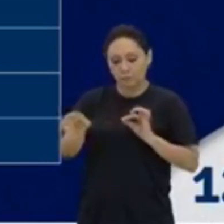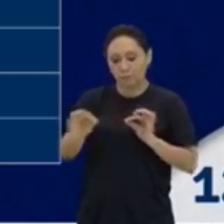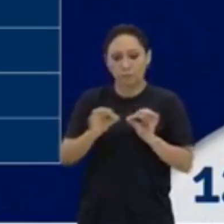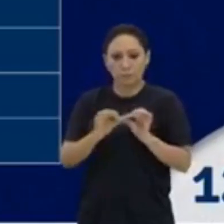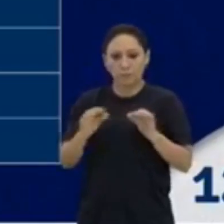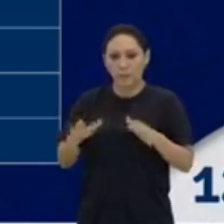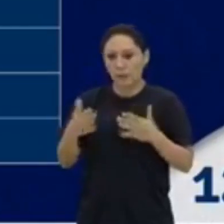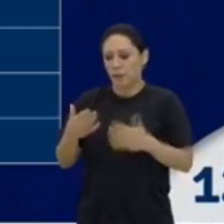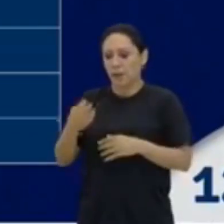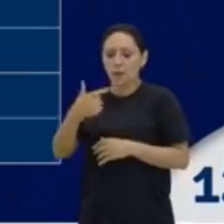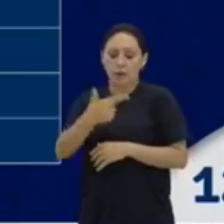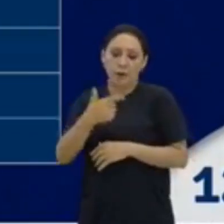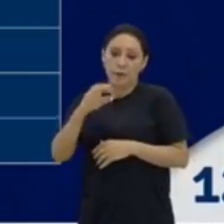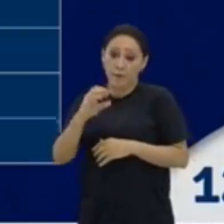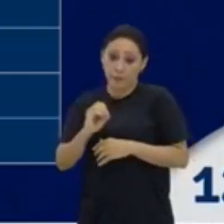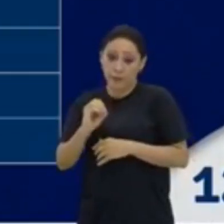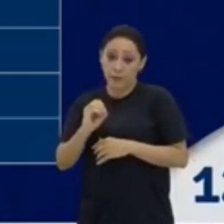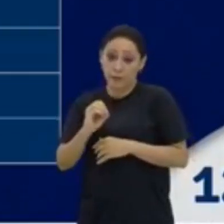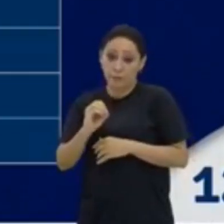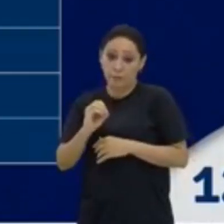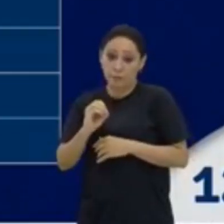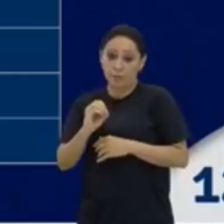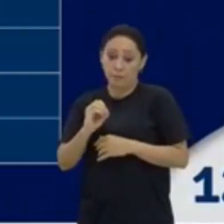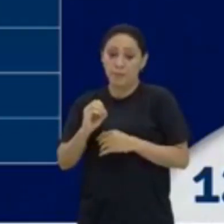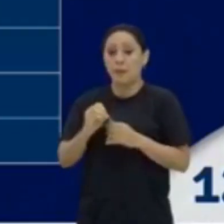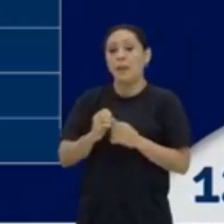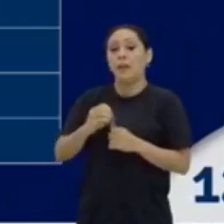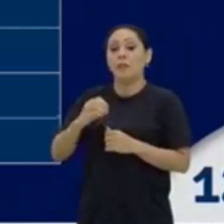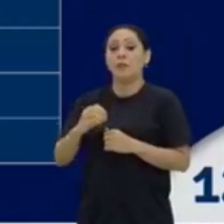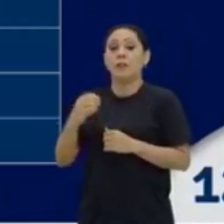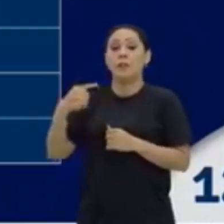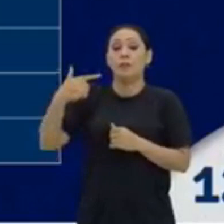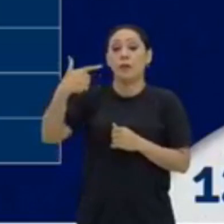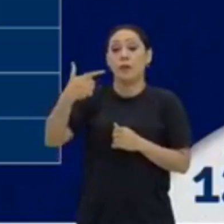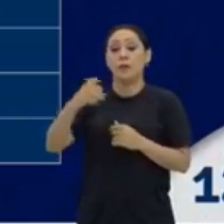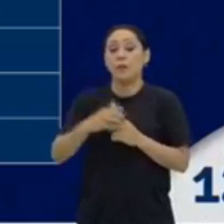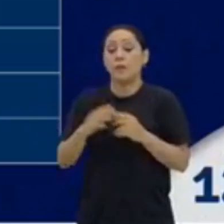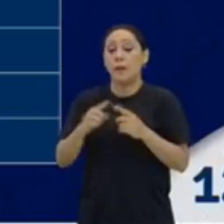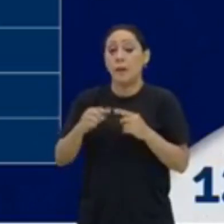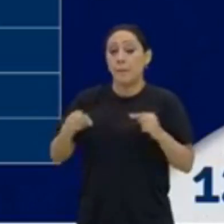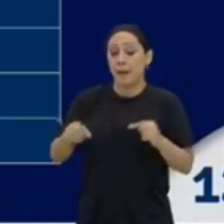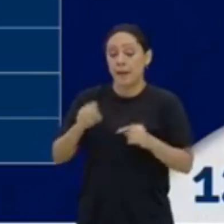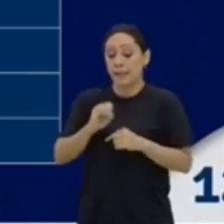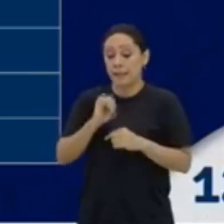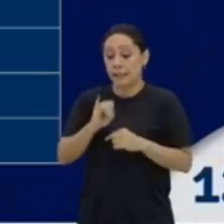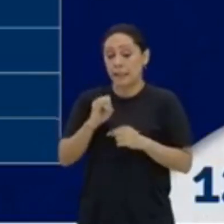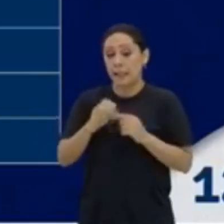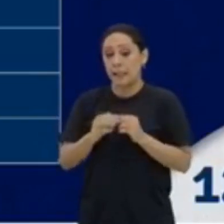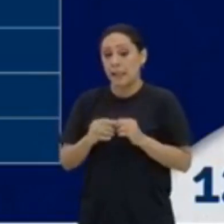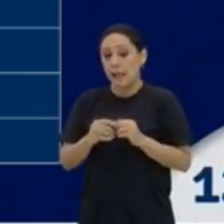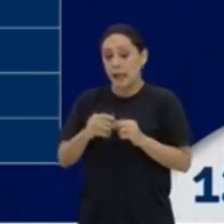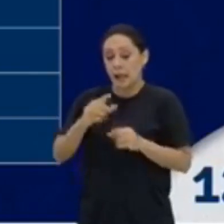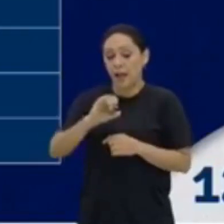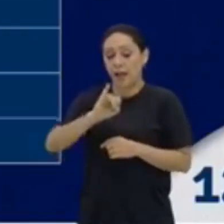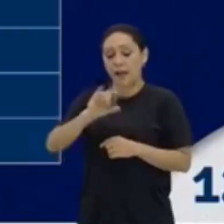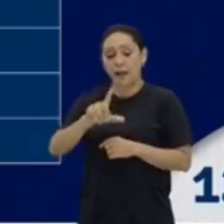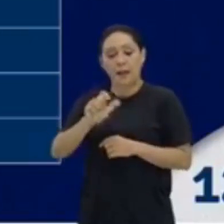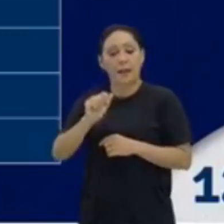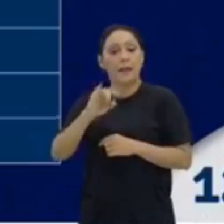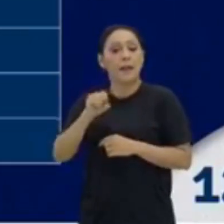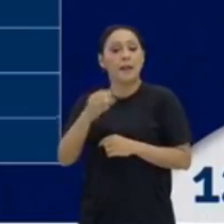quê? 20 lajotas quadradas. Não é isso? Mas para isso, de repente, se a lajota tem 1 metro de comprimento, seria o